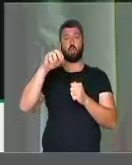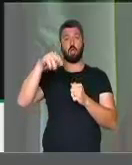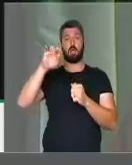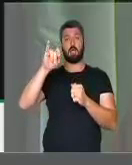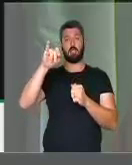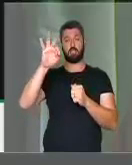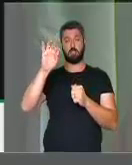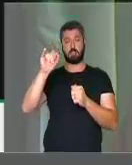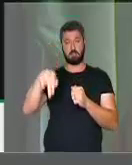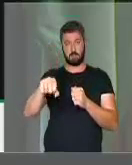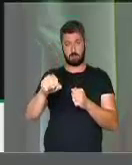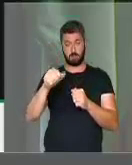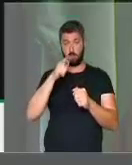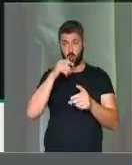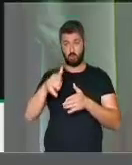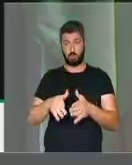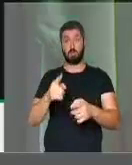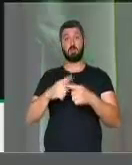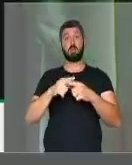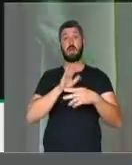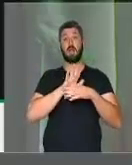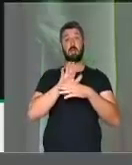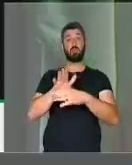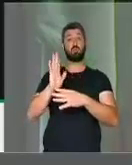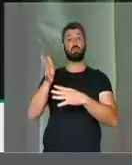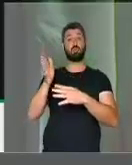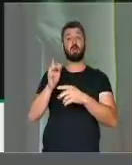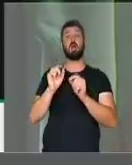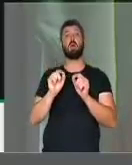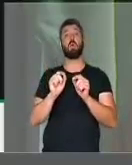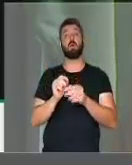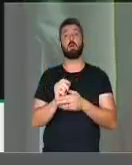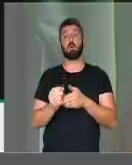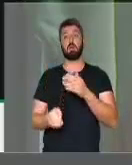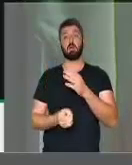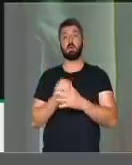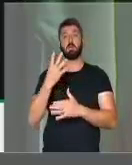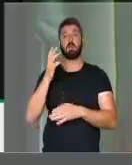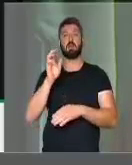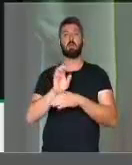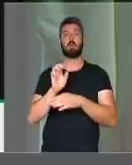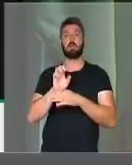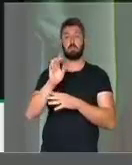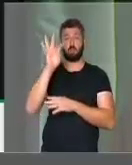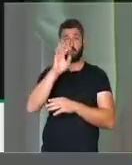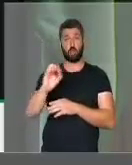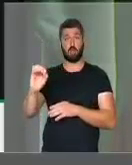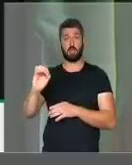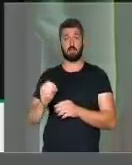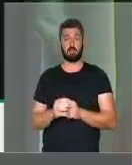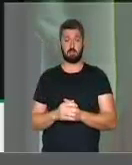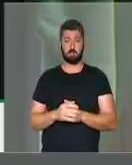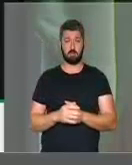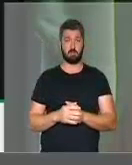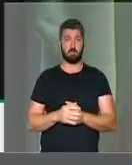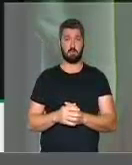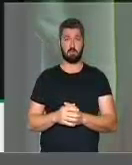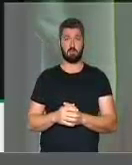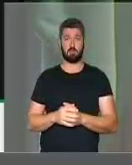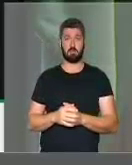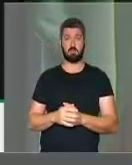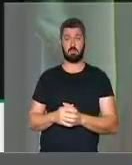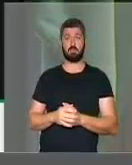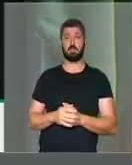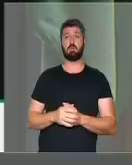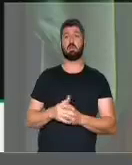logo após a gente ter ajudado a criar o estado de Tocantins. Tivemos